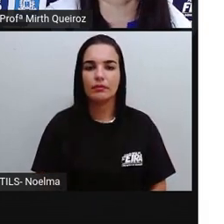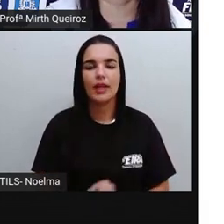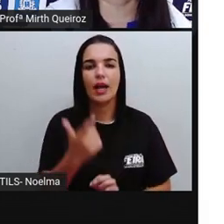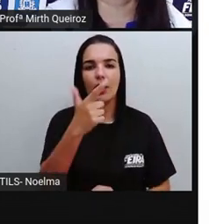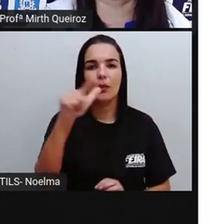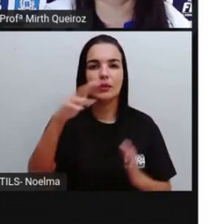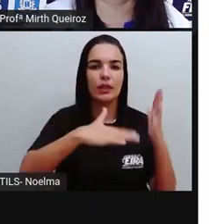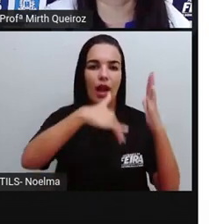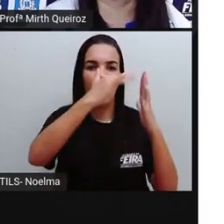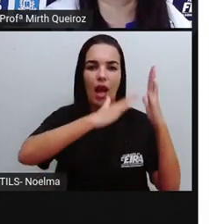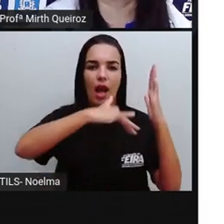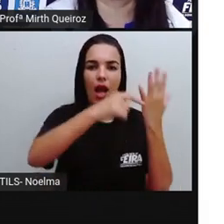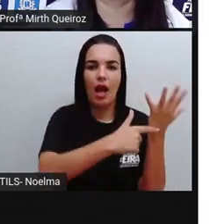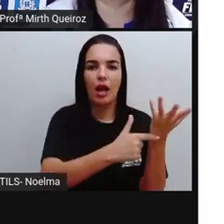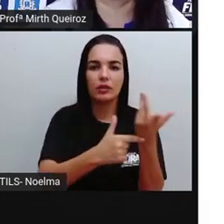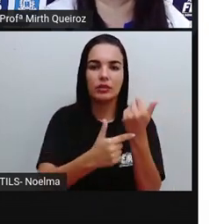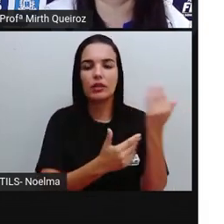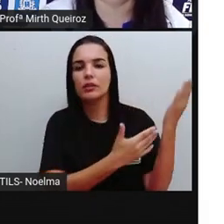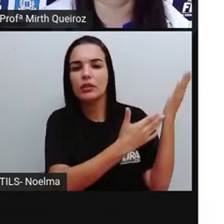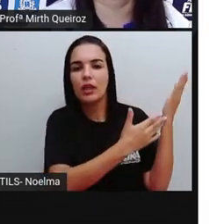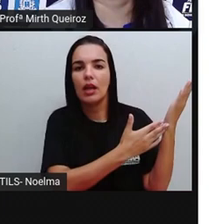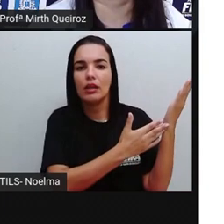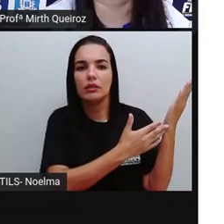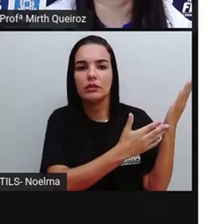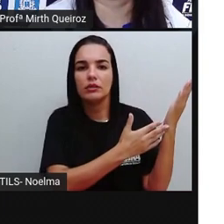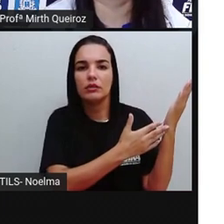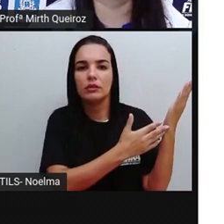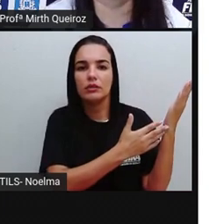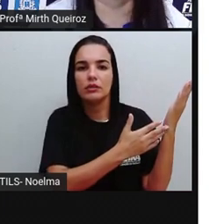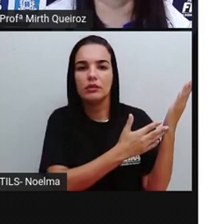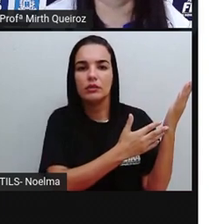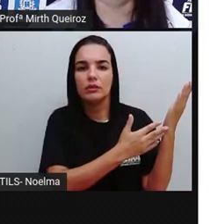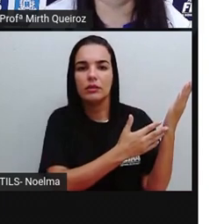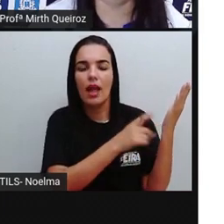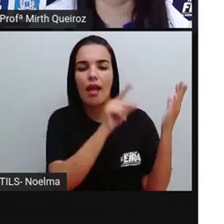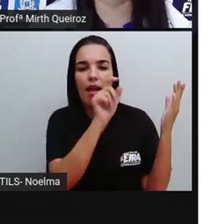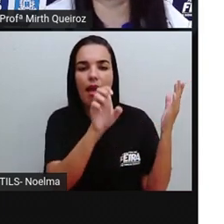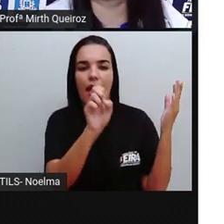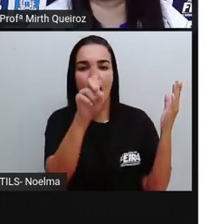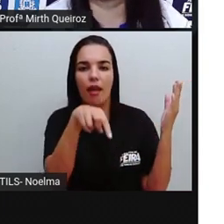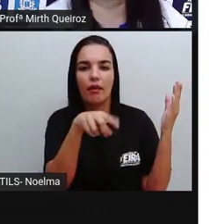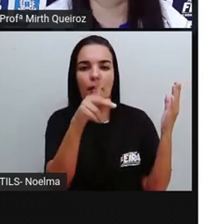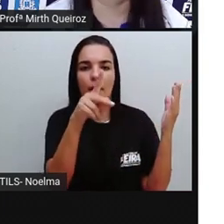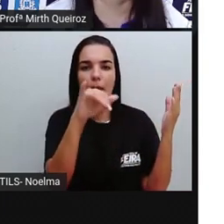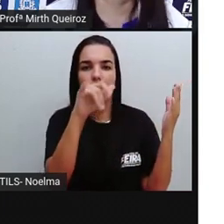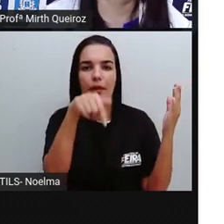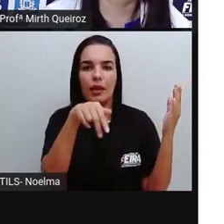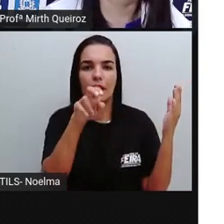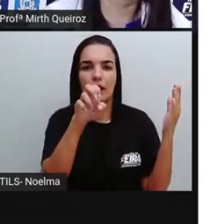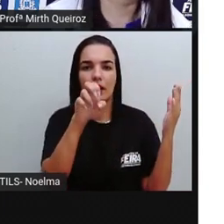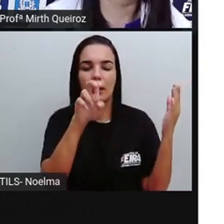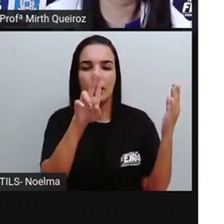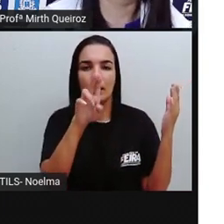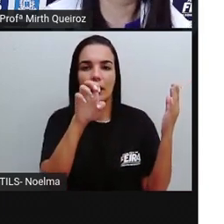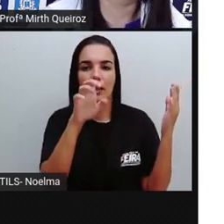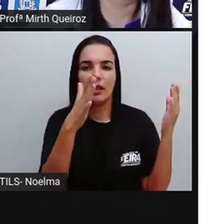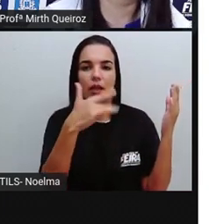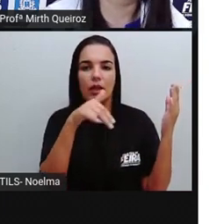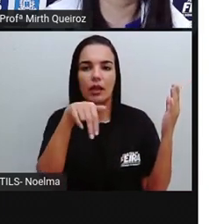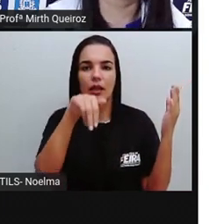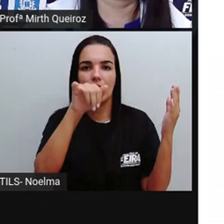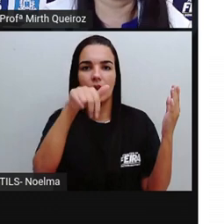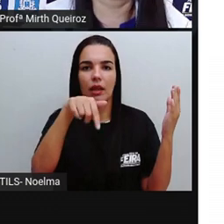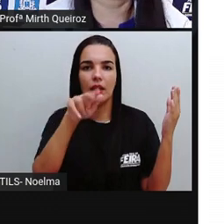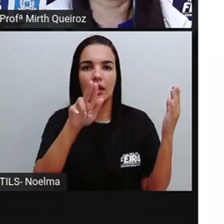Outra obra de arte do artista, né, de Baravelli, é Piquenique. Aqui nós